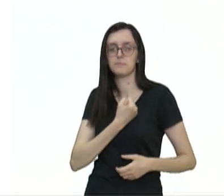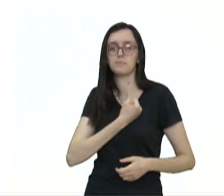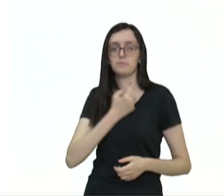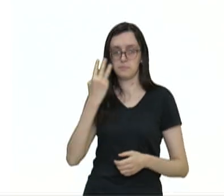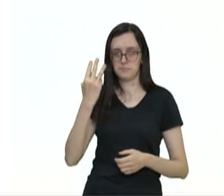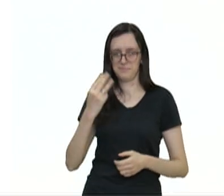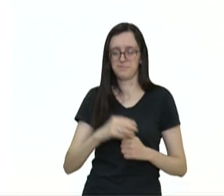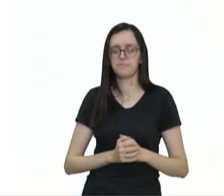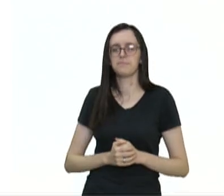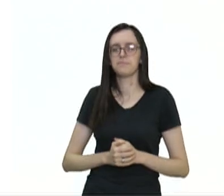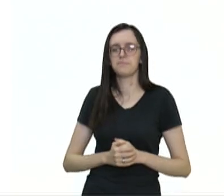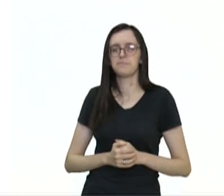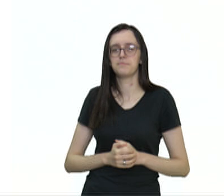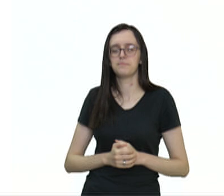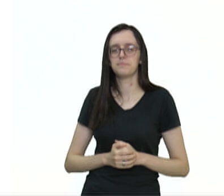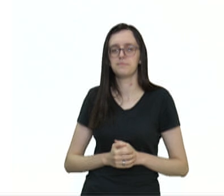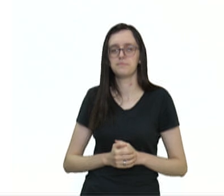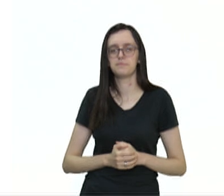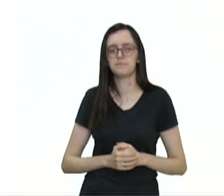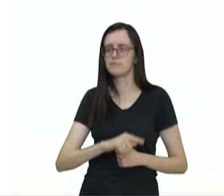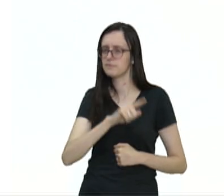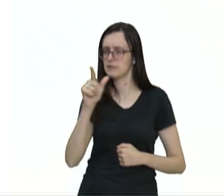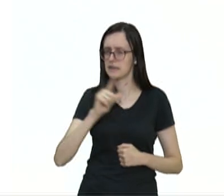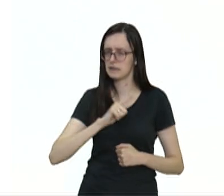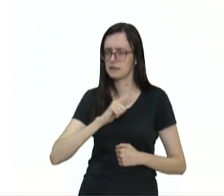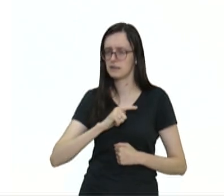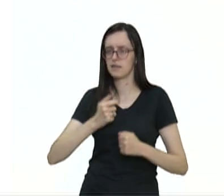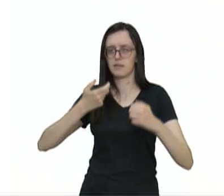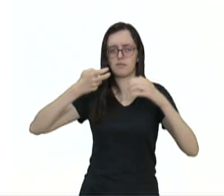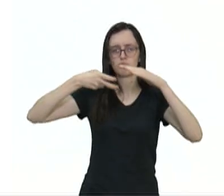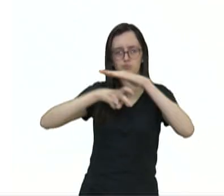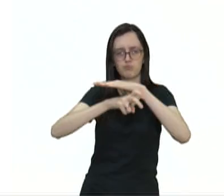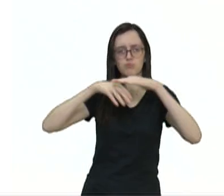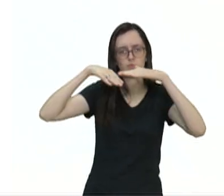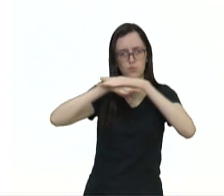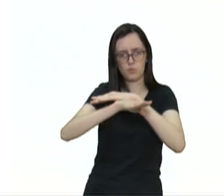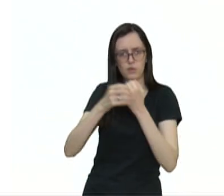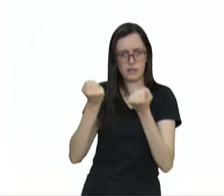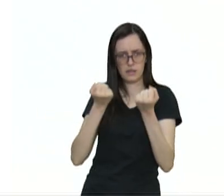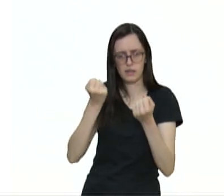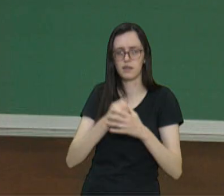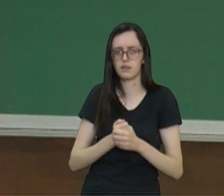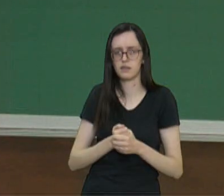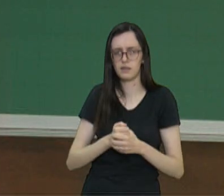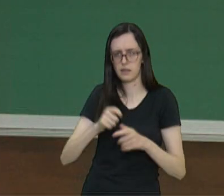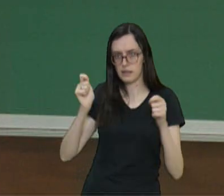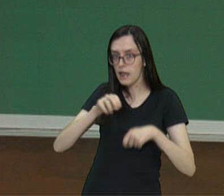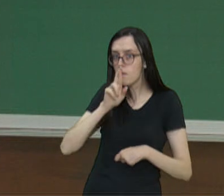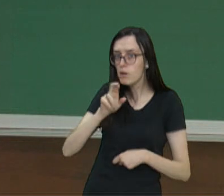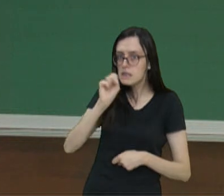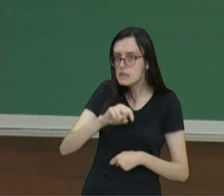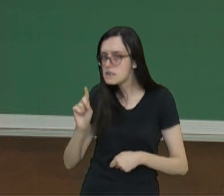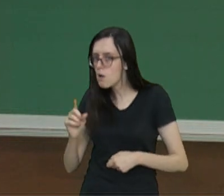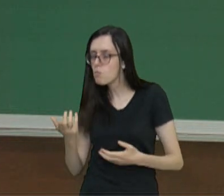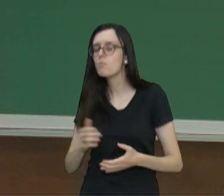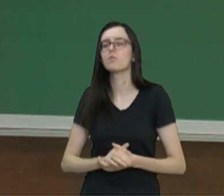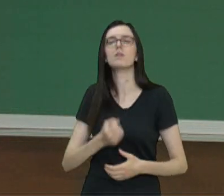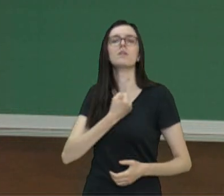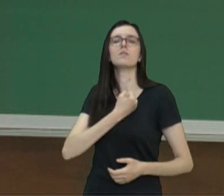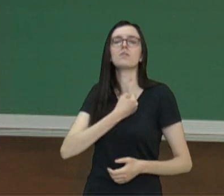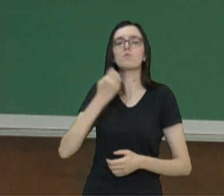they have parking facilities? Vocês têm estacionamento? Posso responder com sim ou não? E